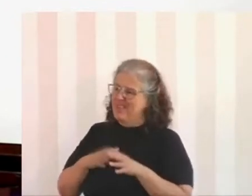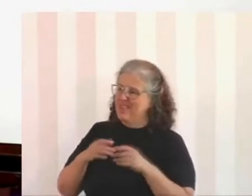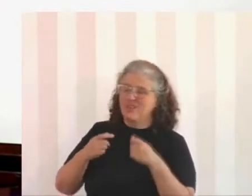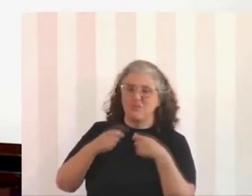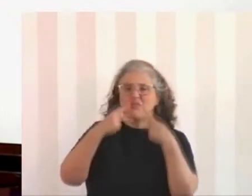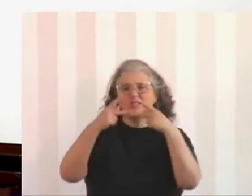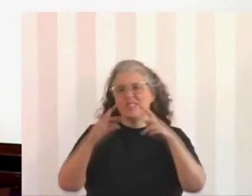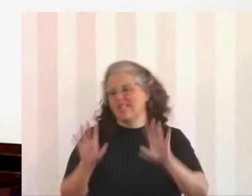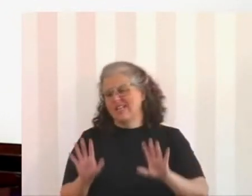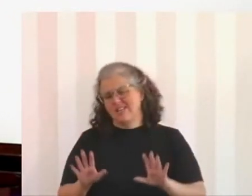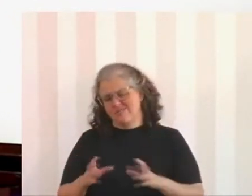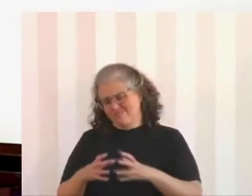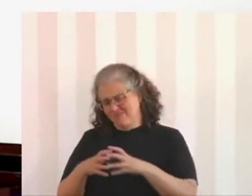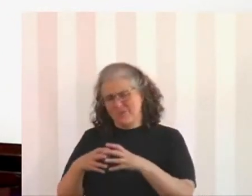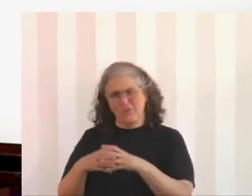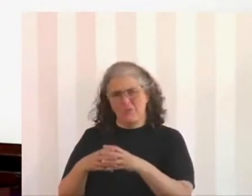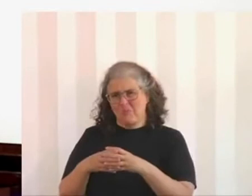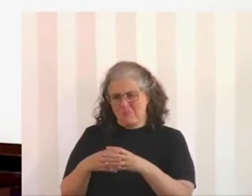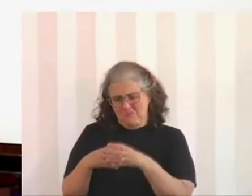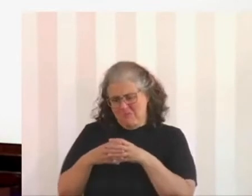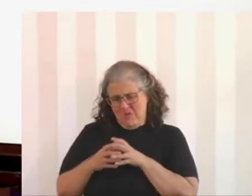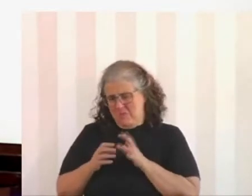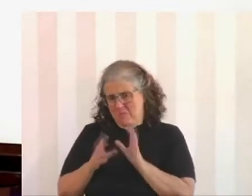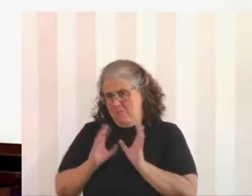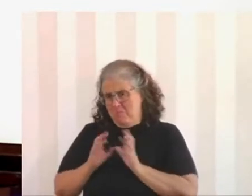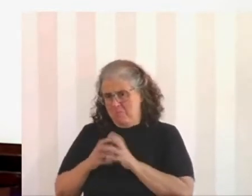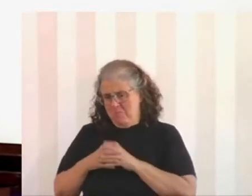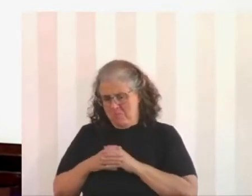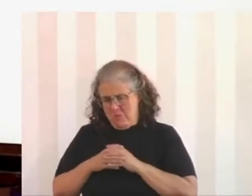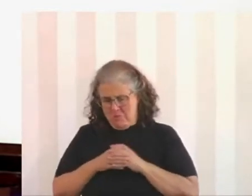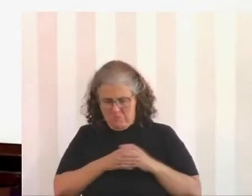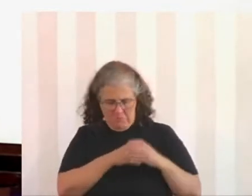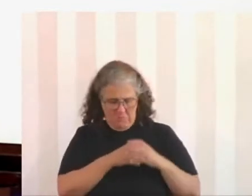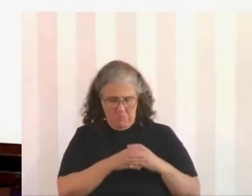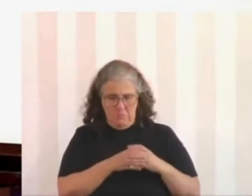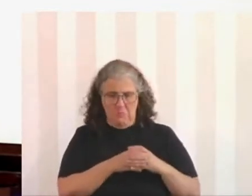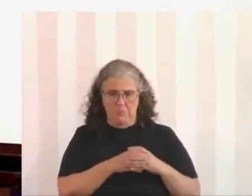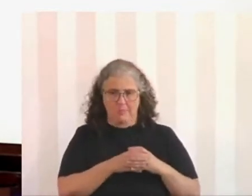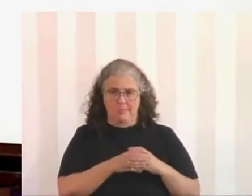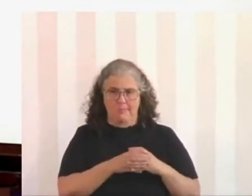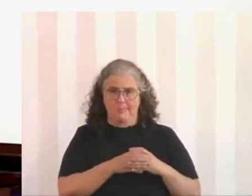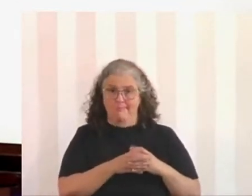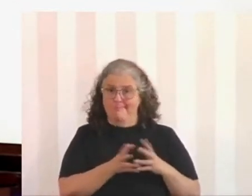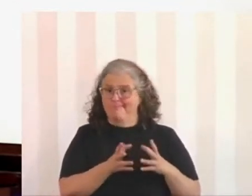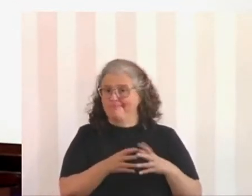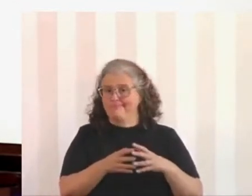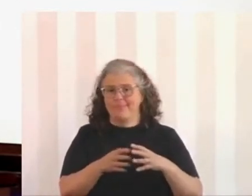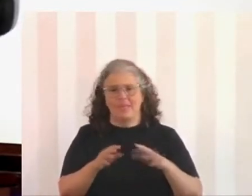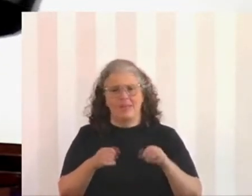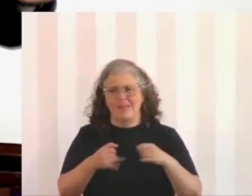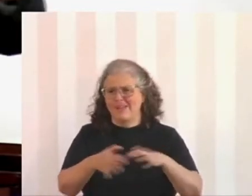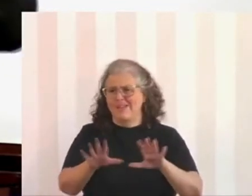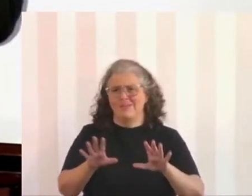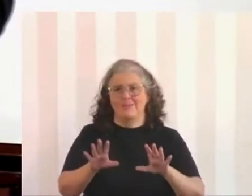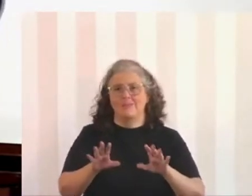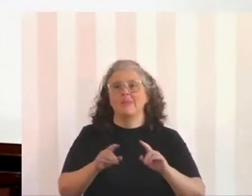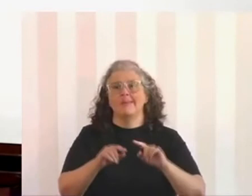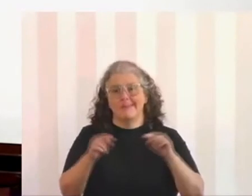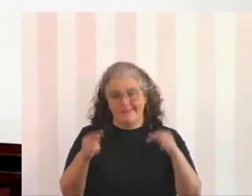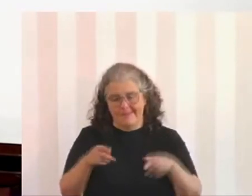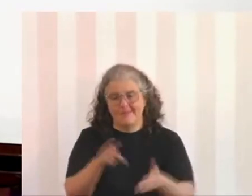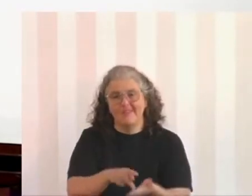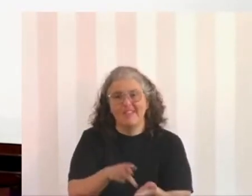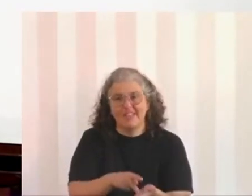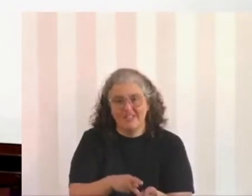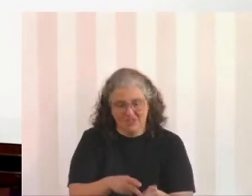Não é fechado. Talvez no seu pensamento, mas na prática é fechar. Sabe por quê? Porque se aquela pessoa não se